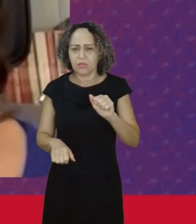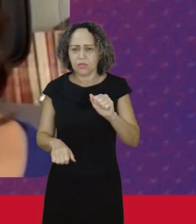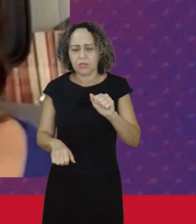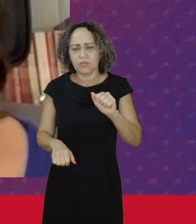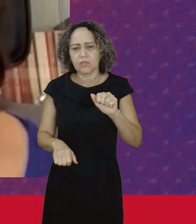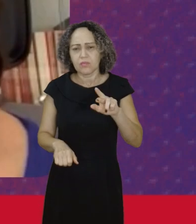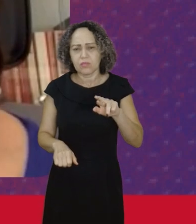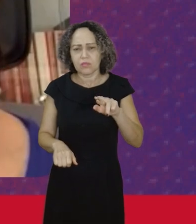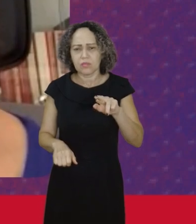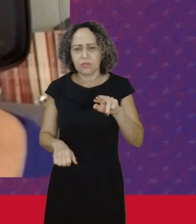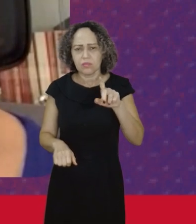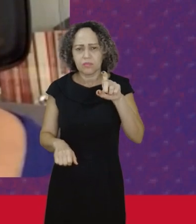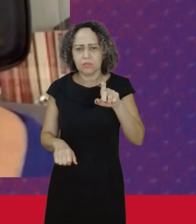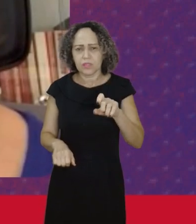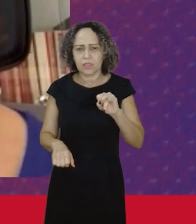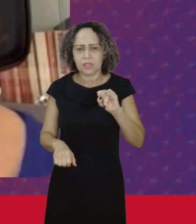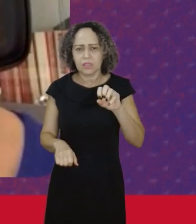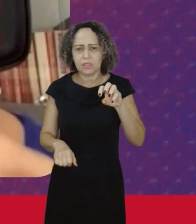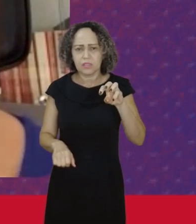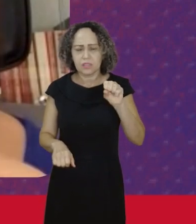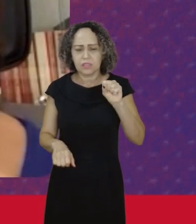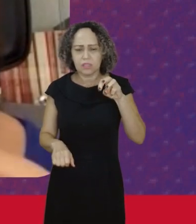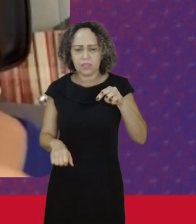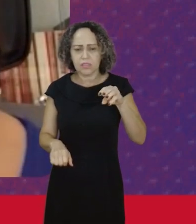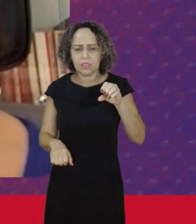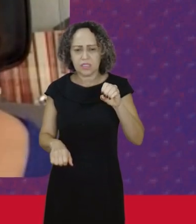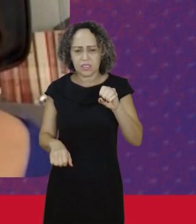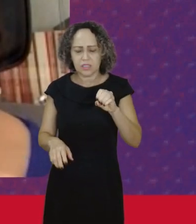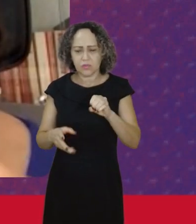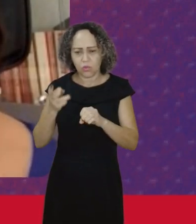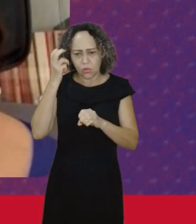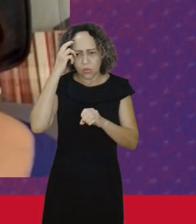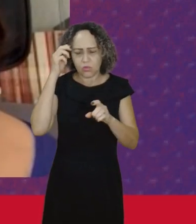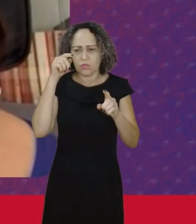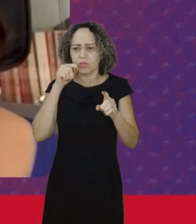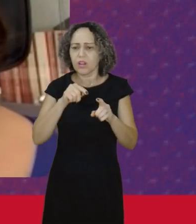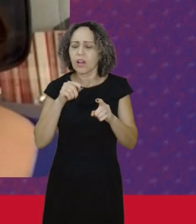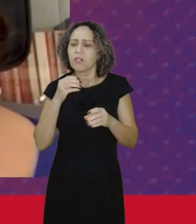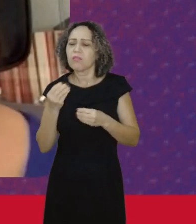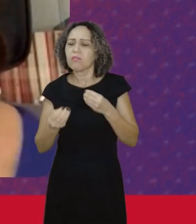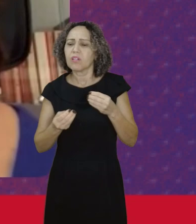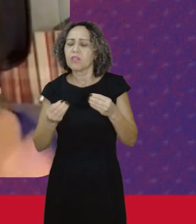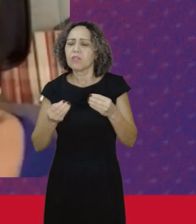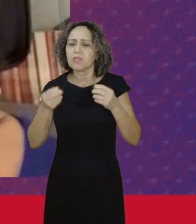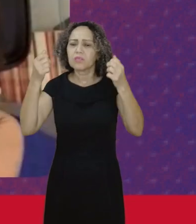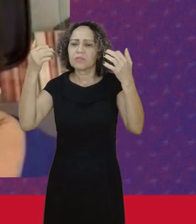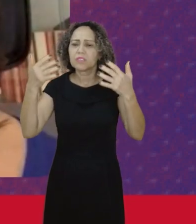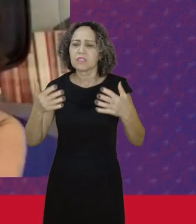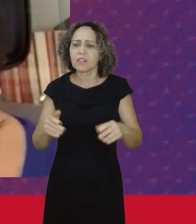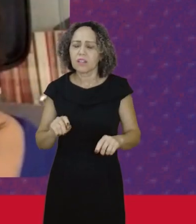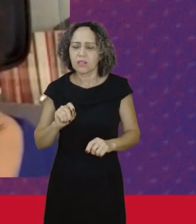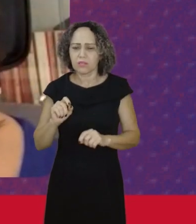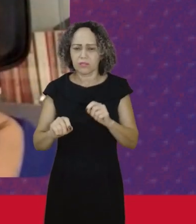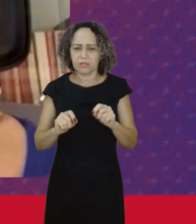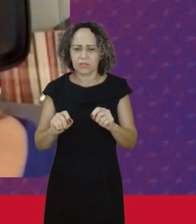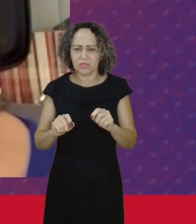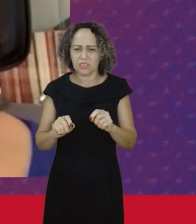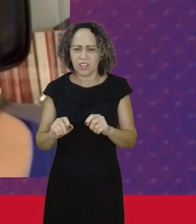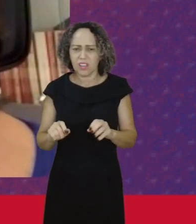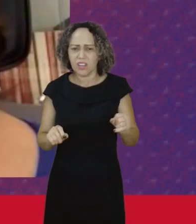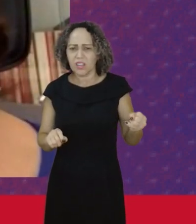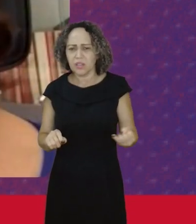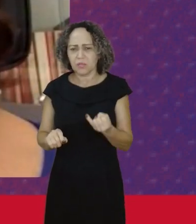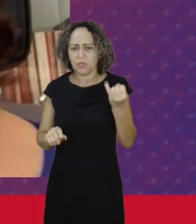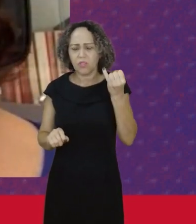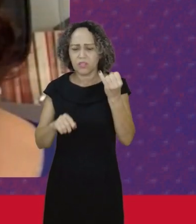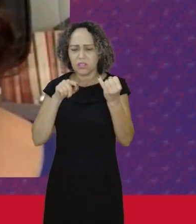da doutrina de segurança nacional. E eu quero falar disso um pouquinho com vocês para retomar a questão da importância da